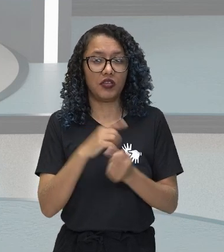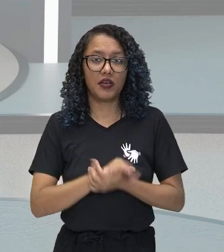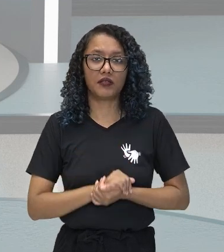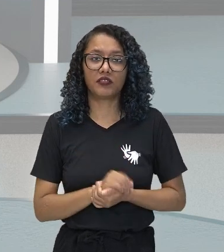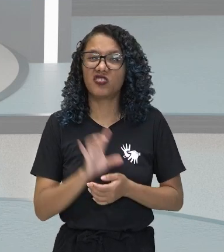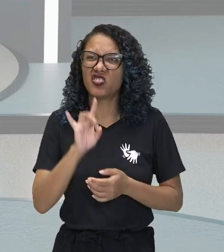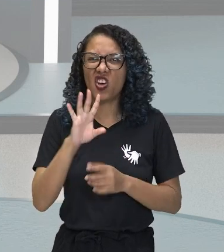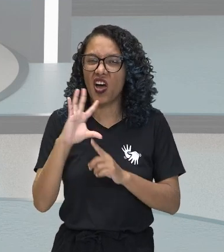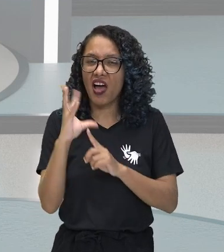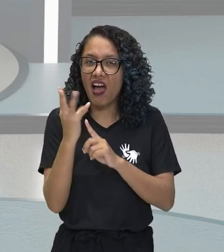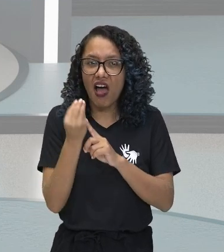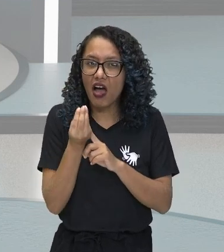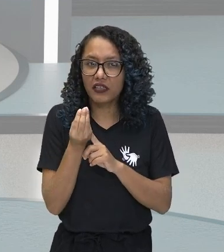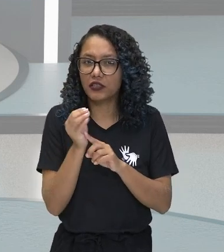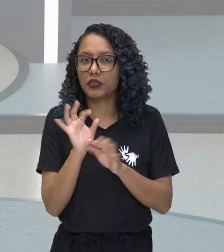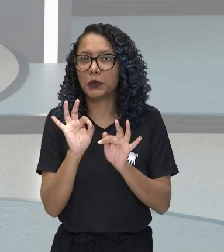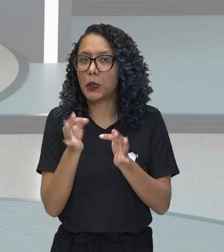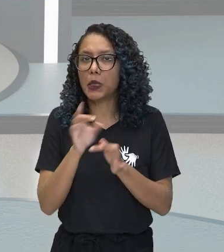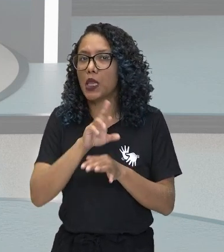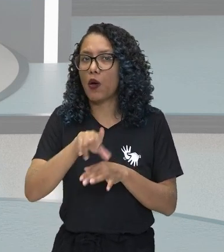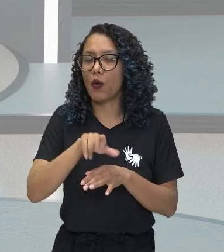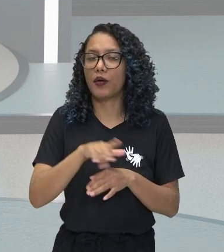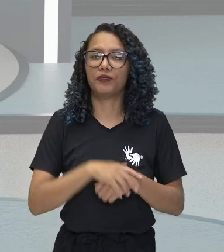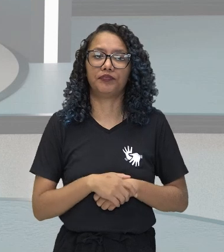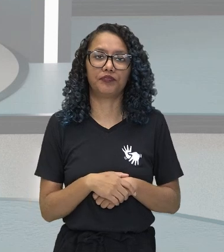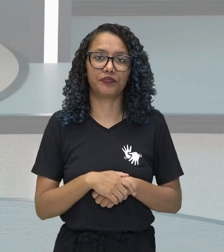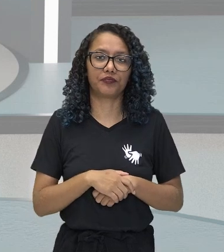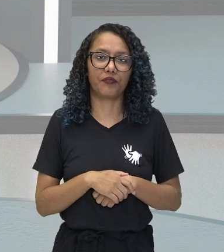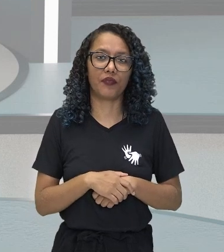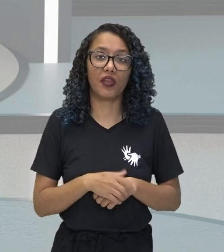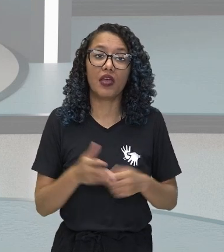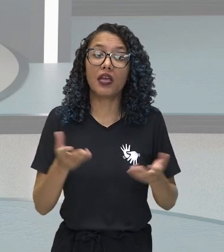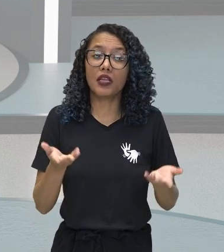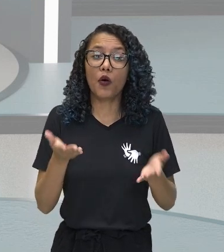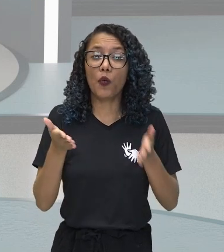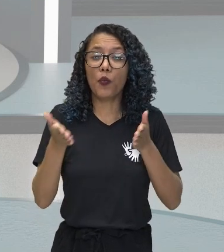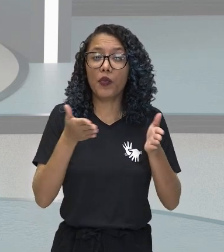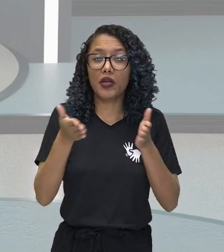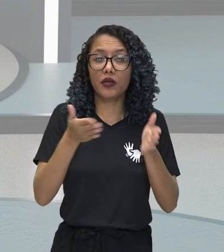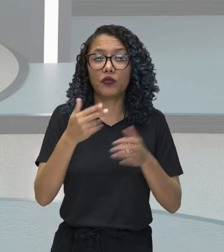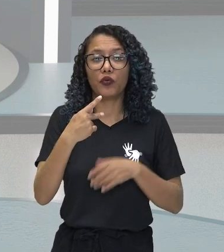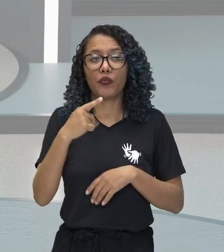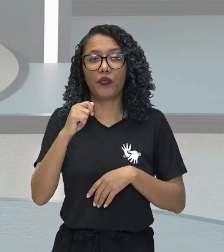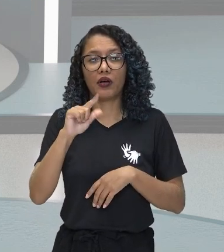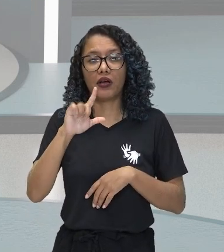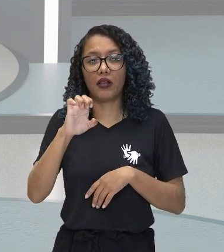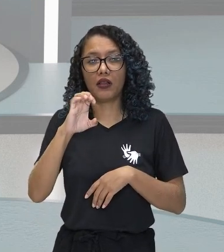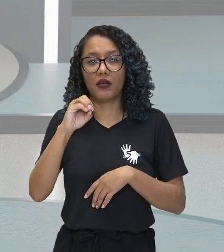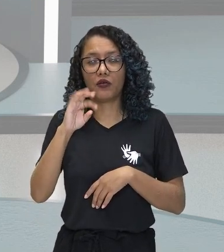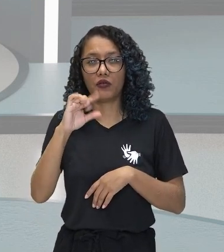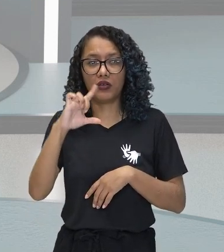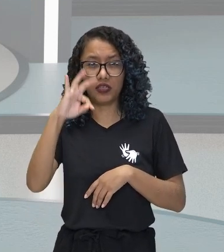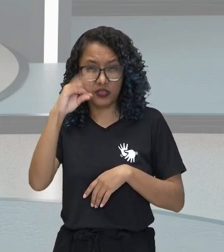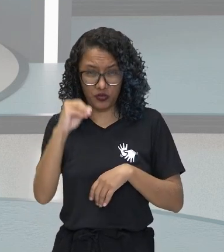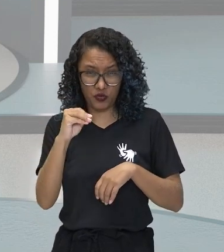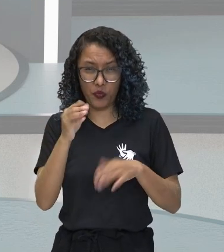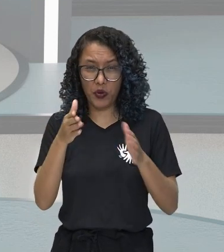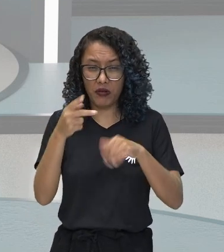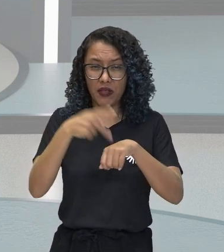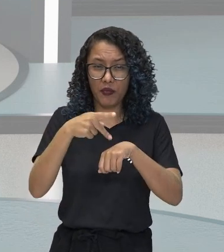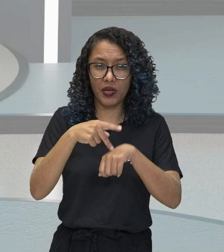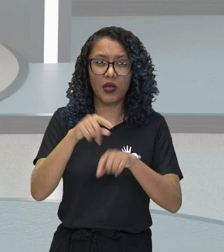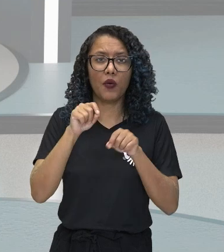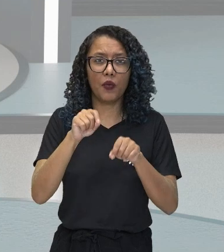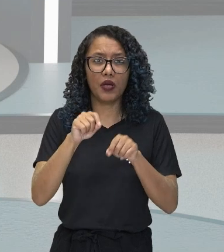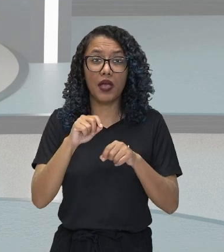períodos que a gente conversou foi o período paleolítico. No período paleolítico, o homem produz arte desde